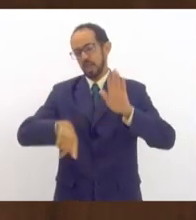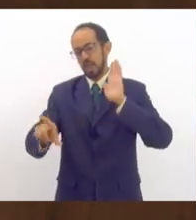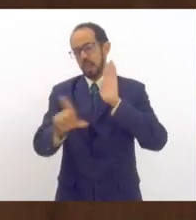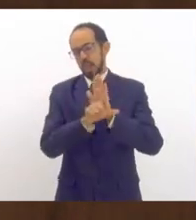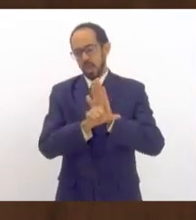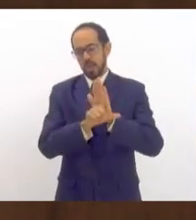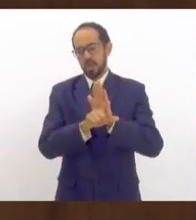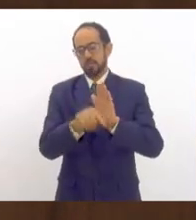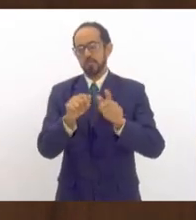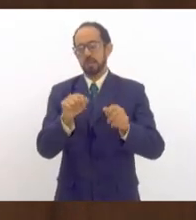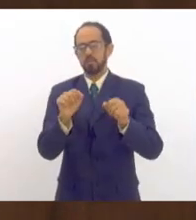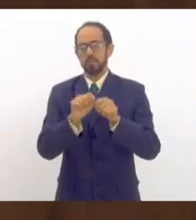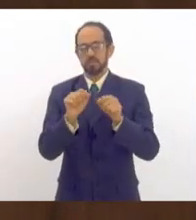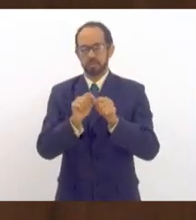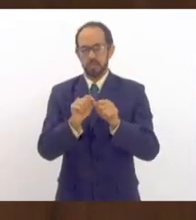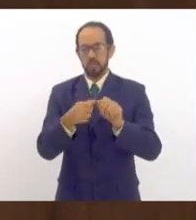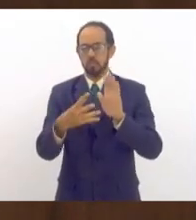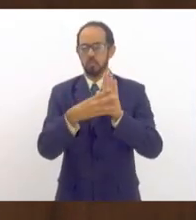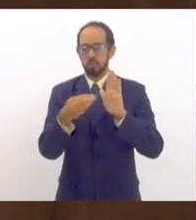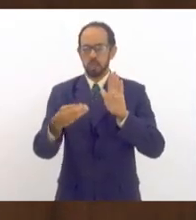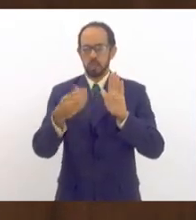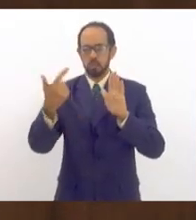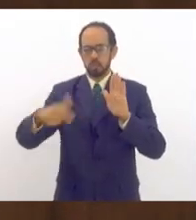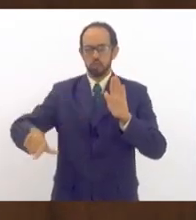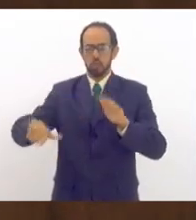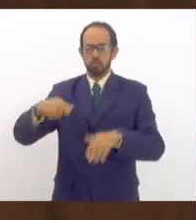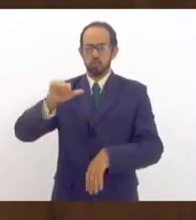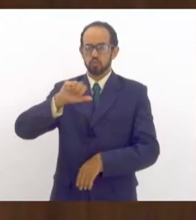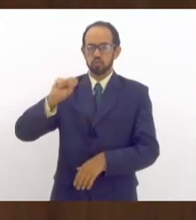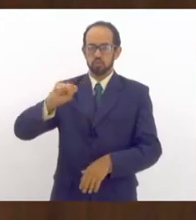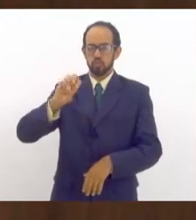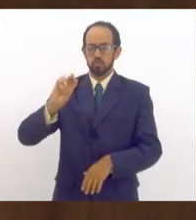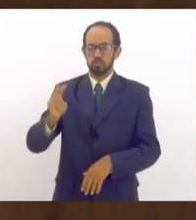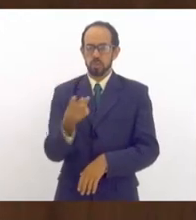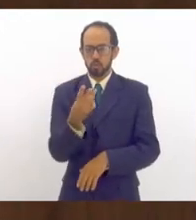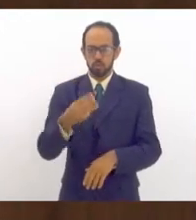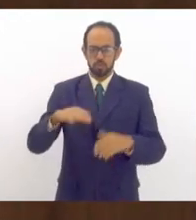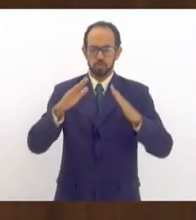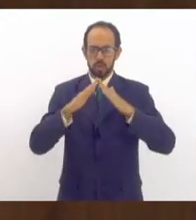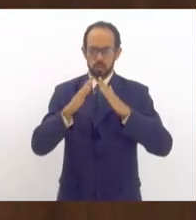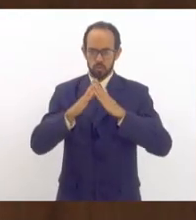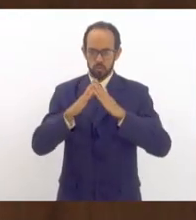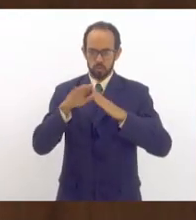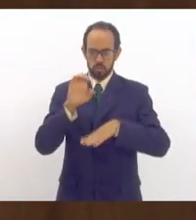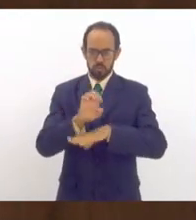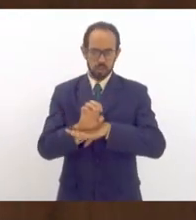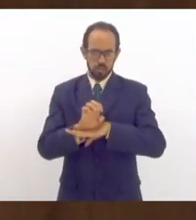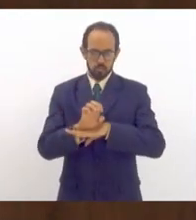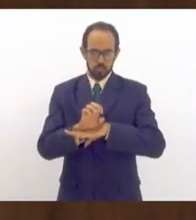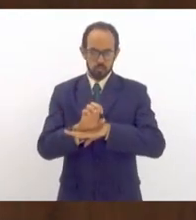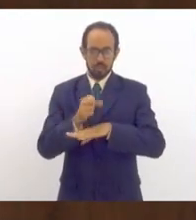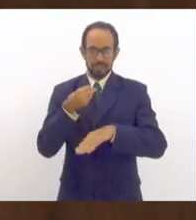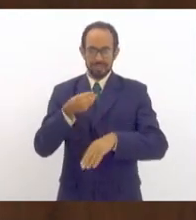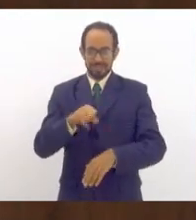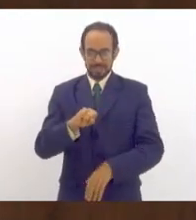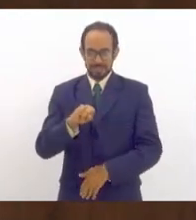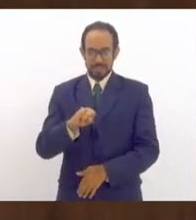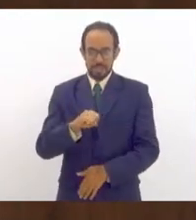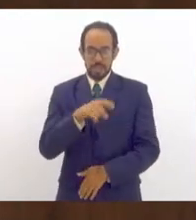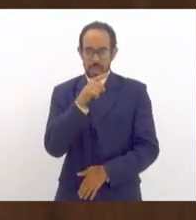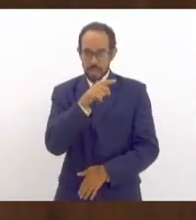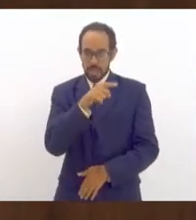até para dar o exemplo aos outros 18 milhões de moradores desse estado se o governador não